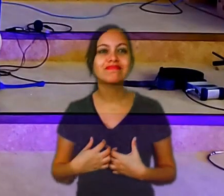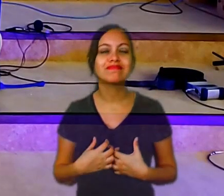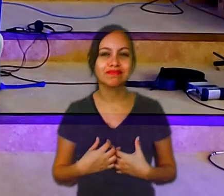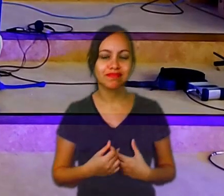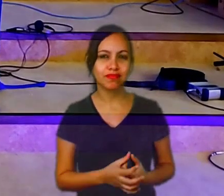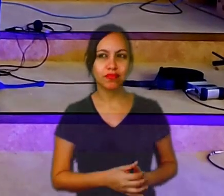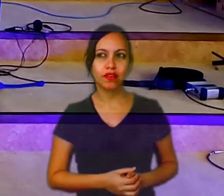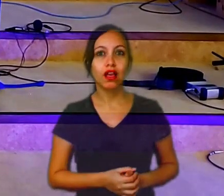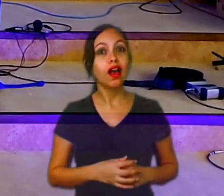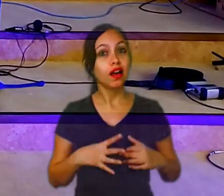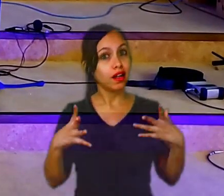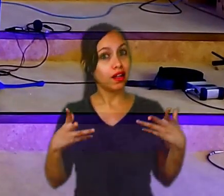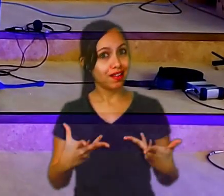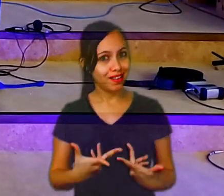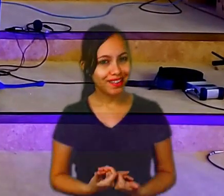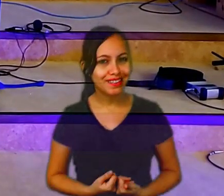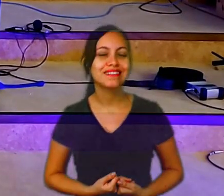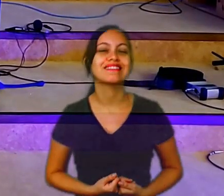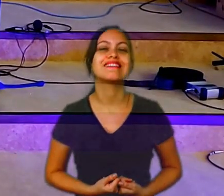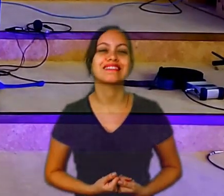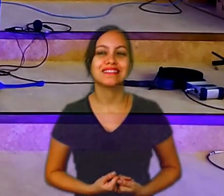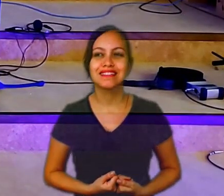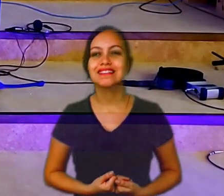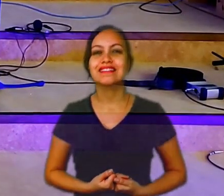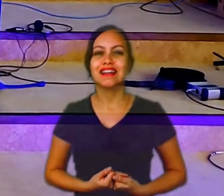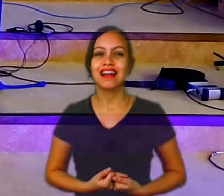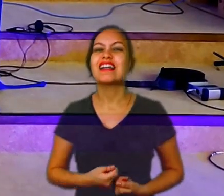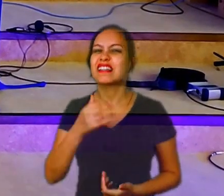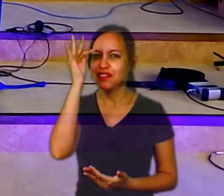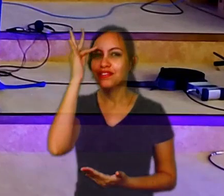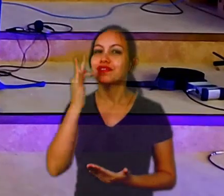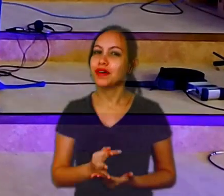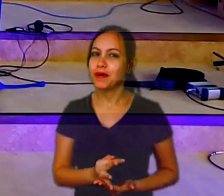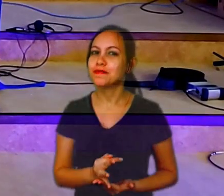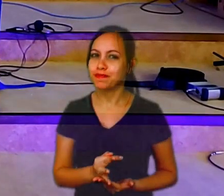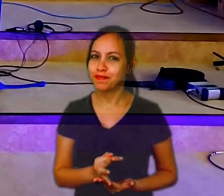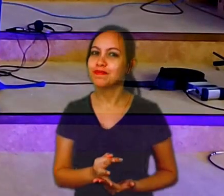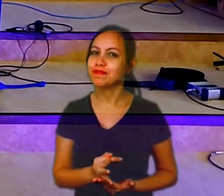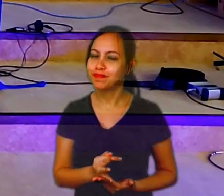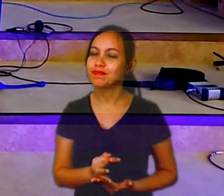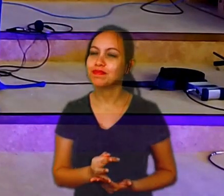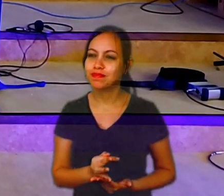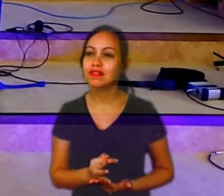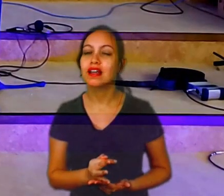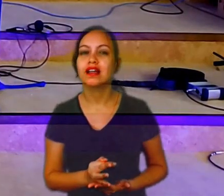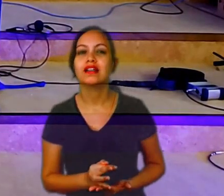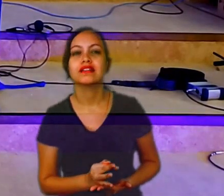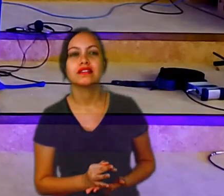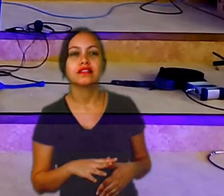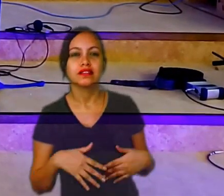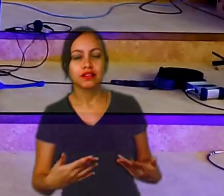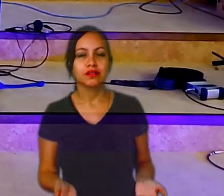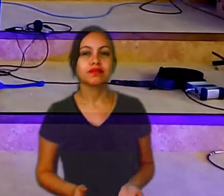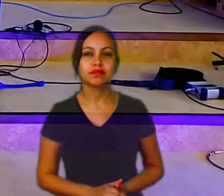aqui, que coisa maravilhosa, querido. Olha que fé, olha que